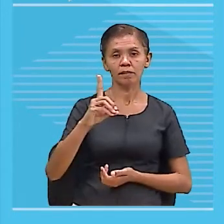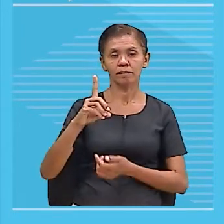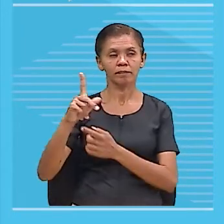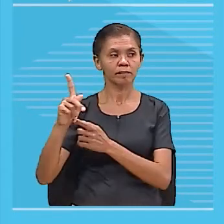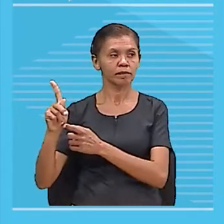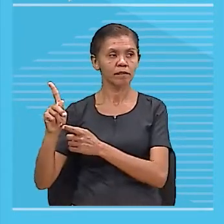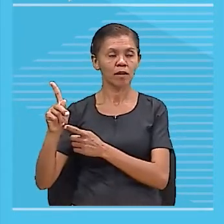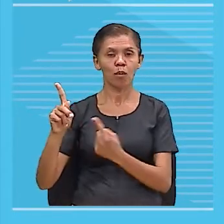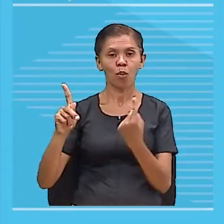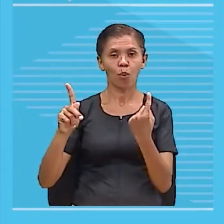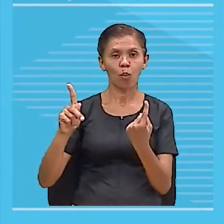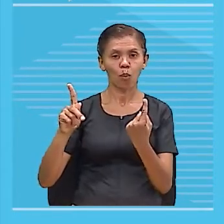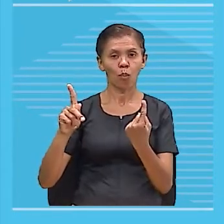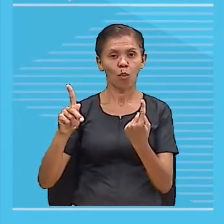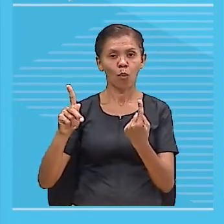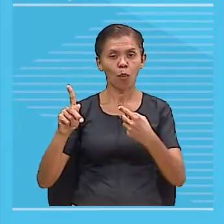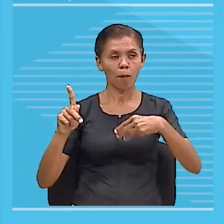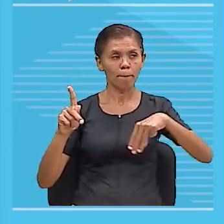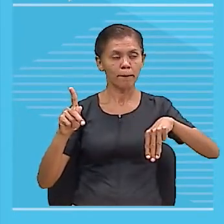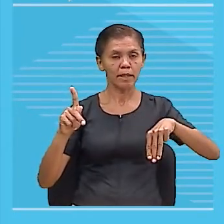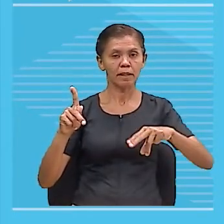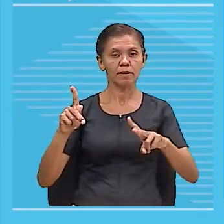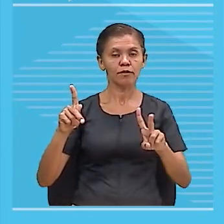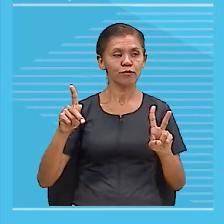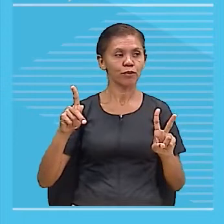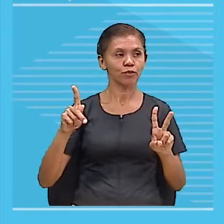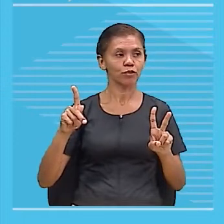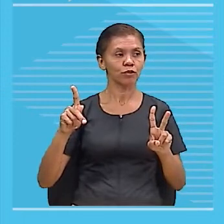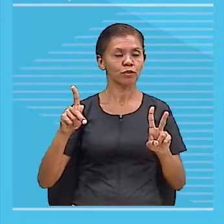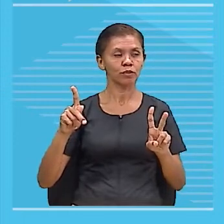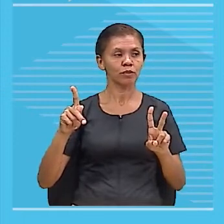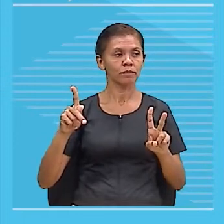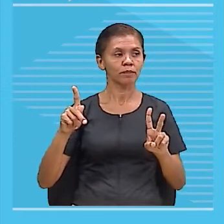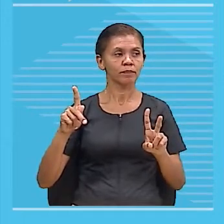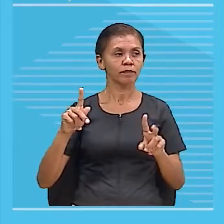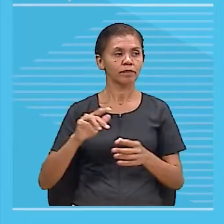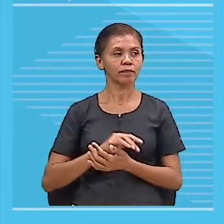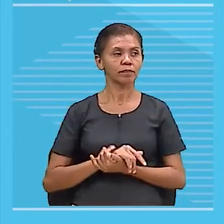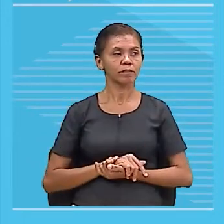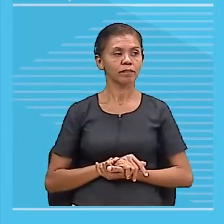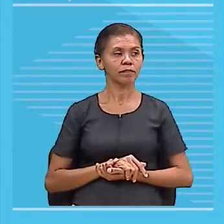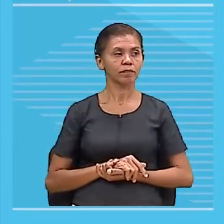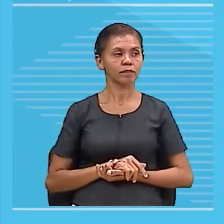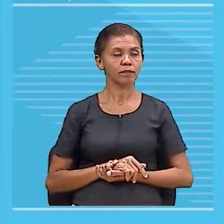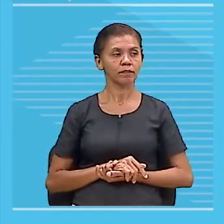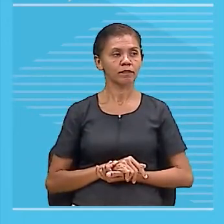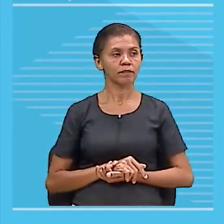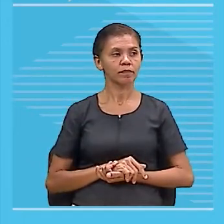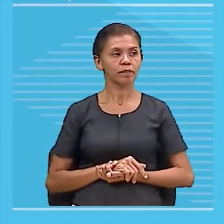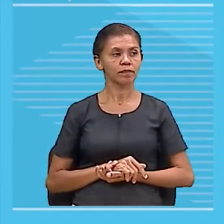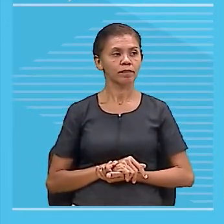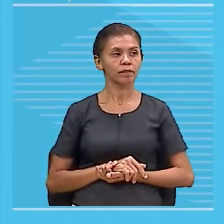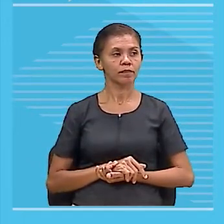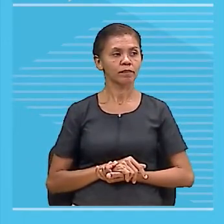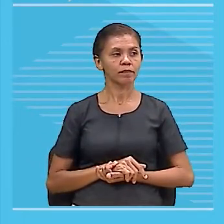de 1 milivolt. Olha aí, eu tenho uma DDP